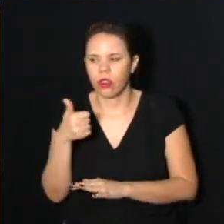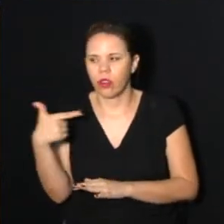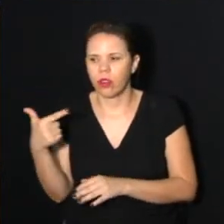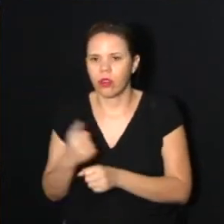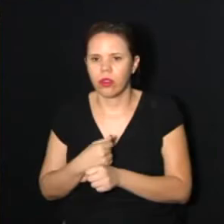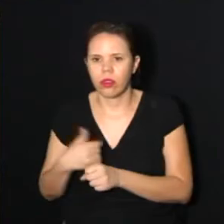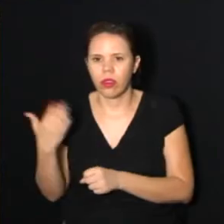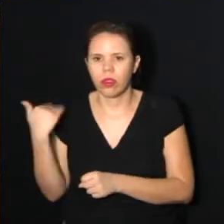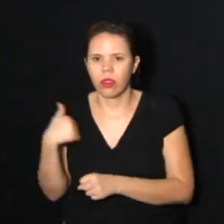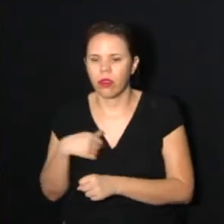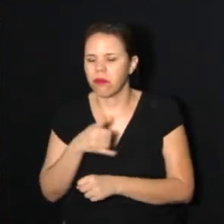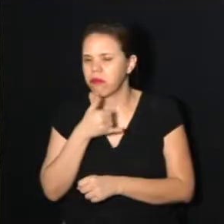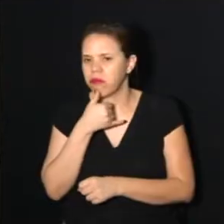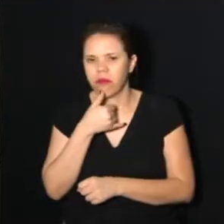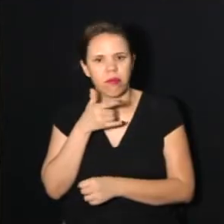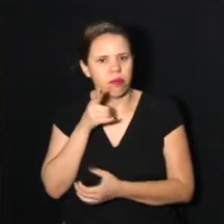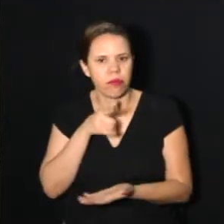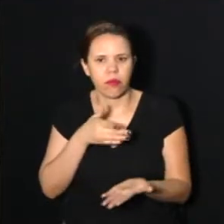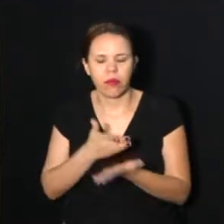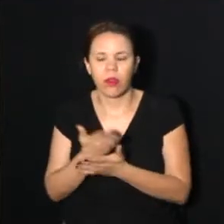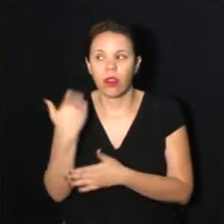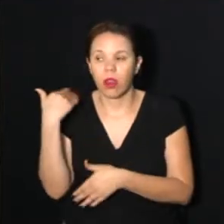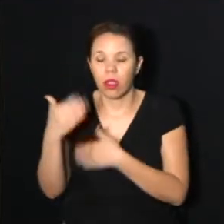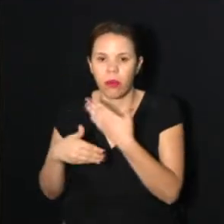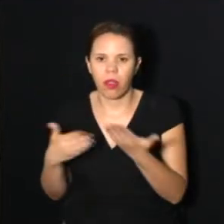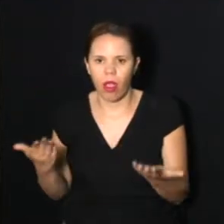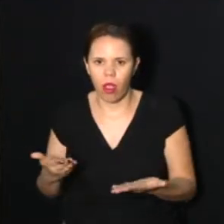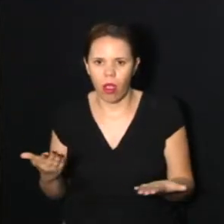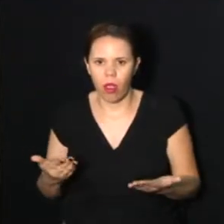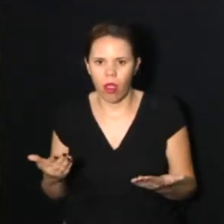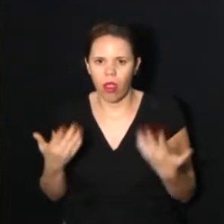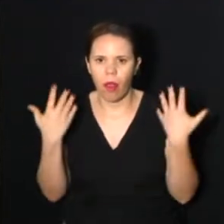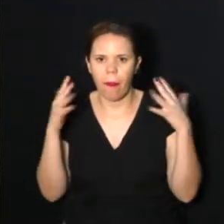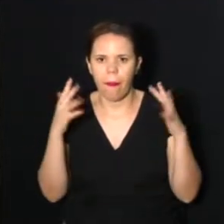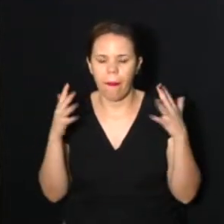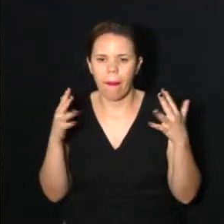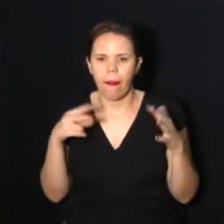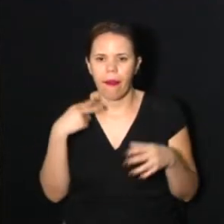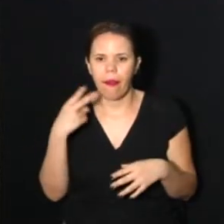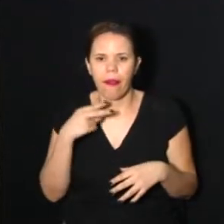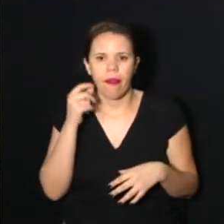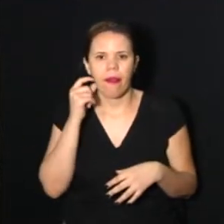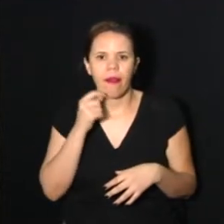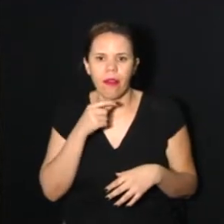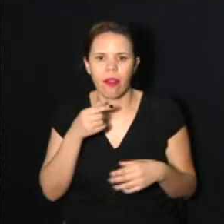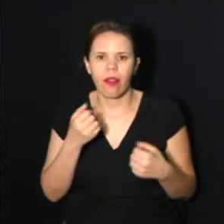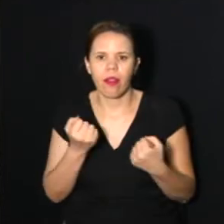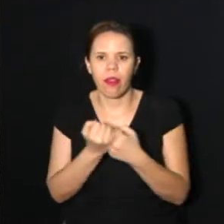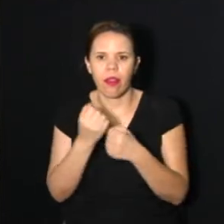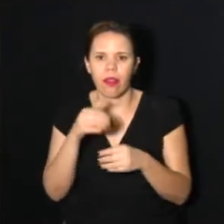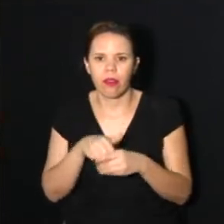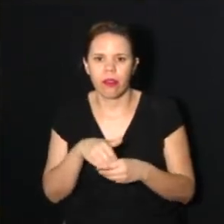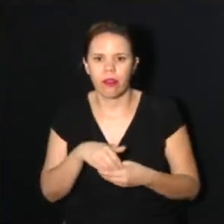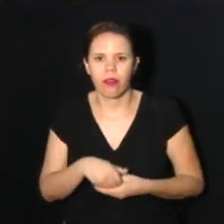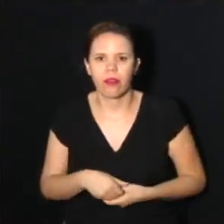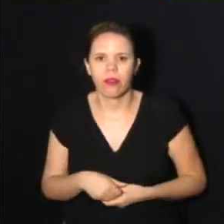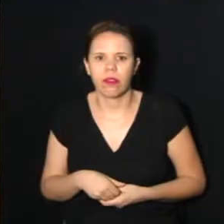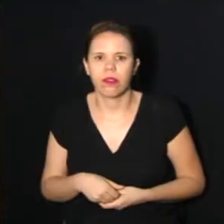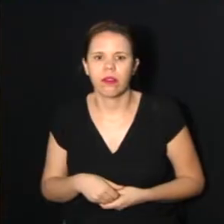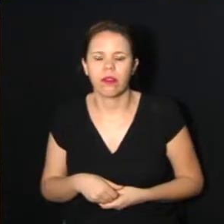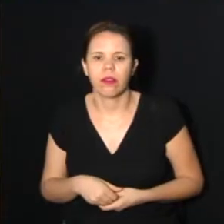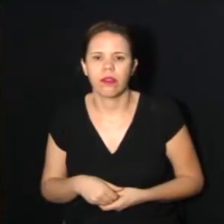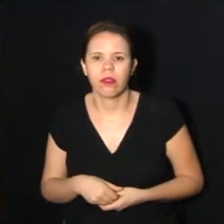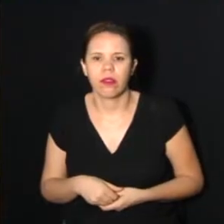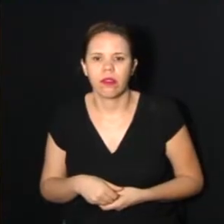atrás. Infelizmente, não caminhou naquela época. Então, quero parabenizar o vereador Marcelo e voto favorável a ele.